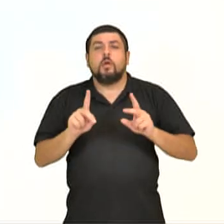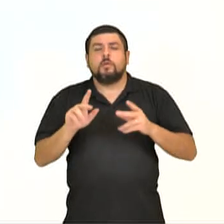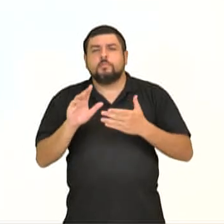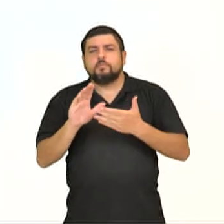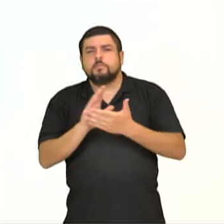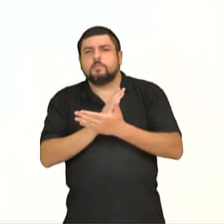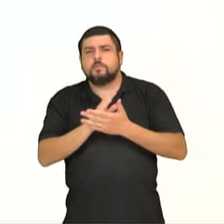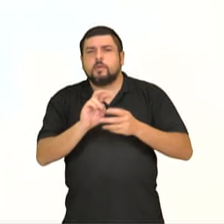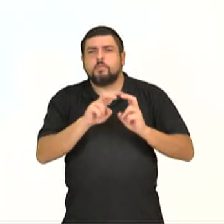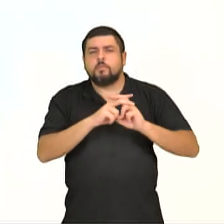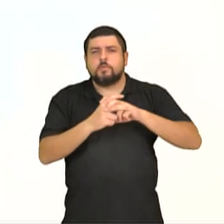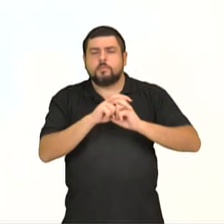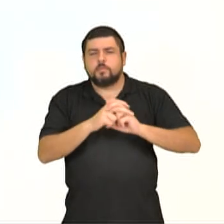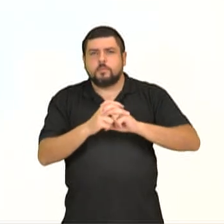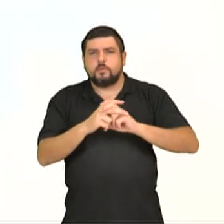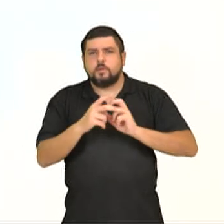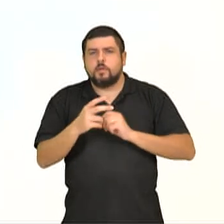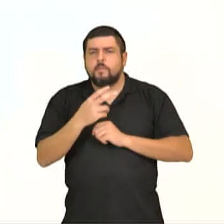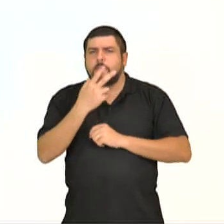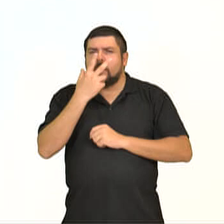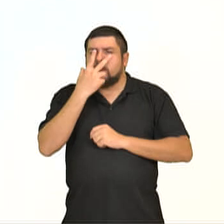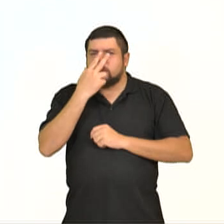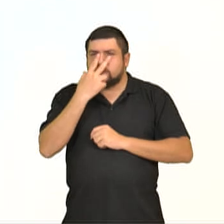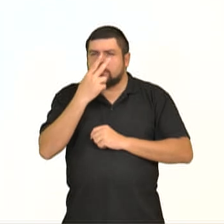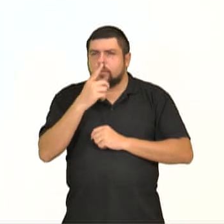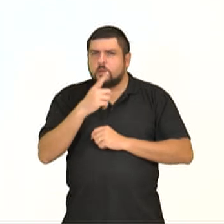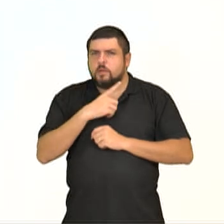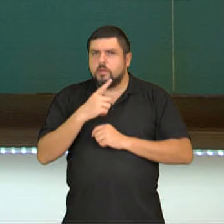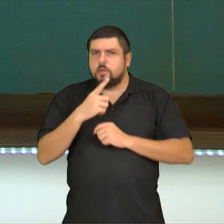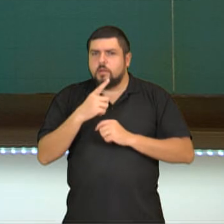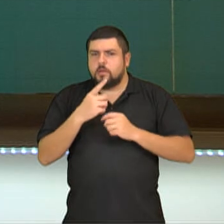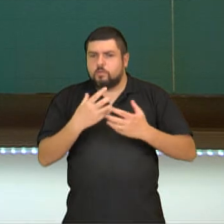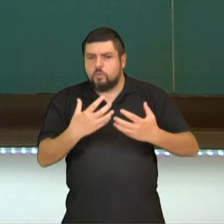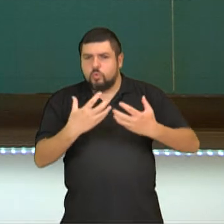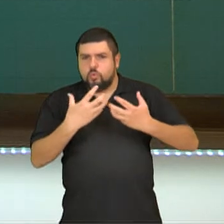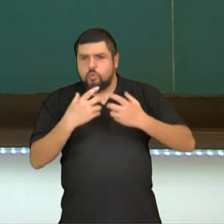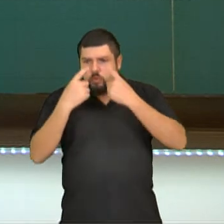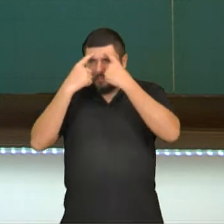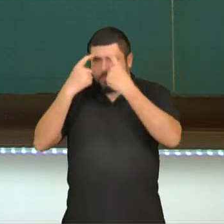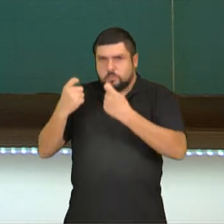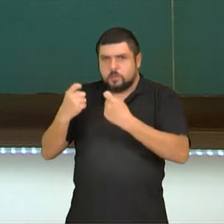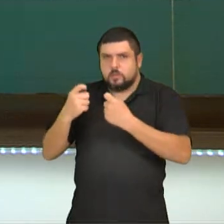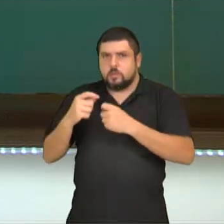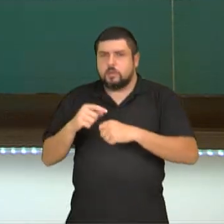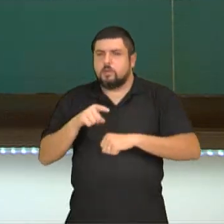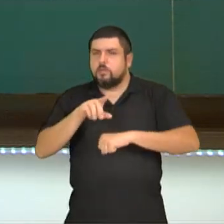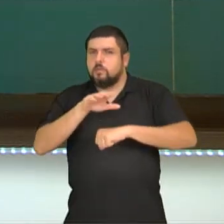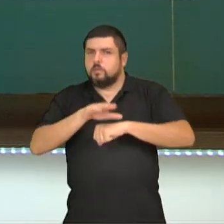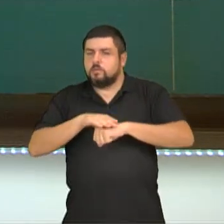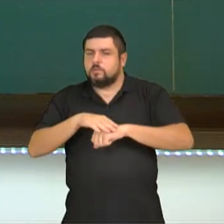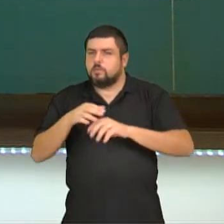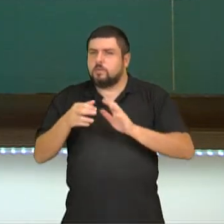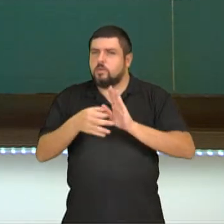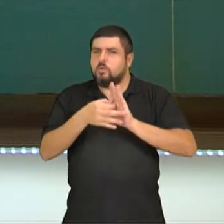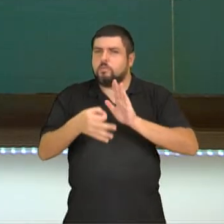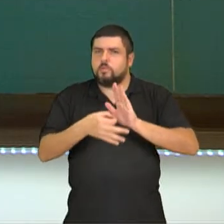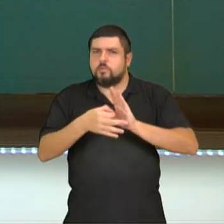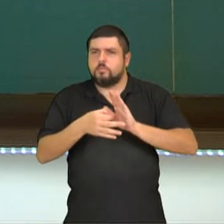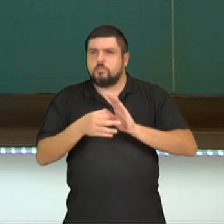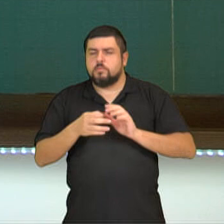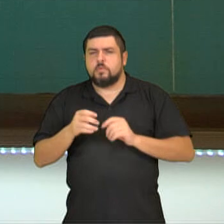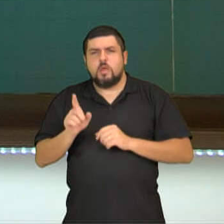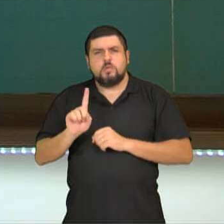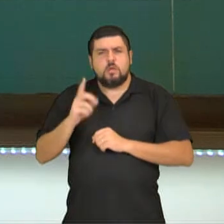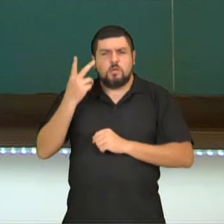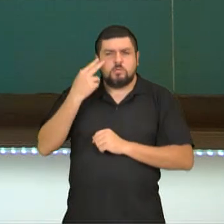lutas, você acha que elas incentivam a agressividade? Justifique. Agora é a hora, se você acha que não, a luta tem que